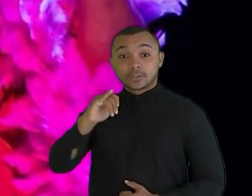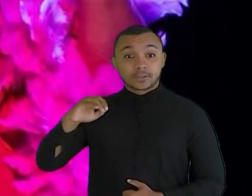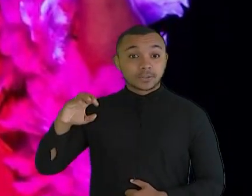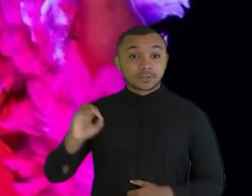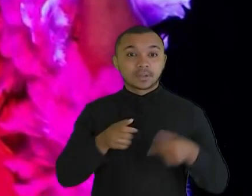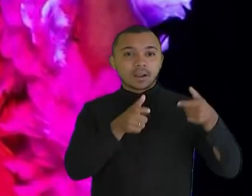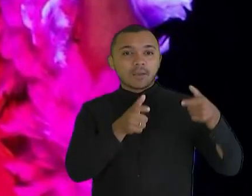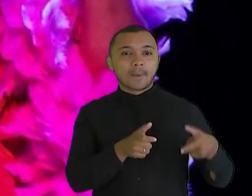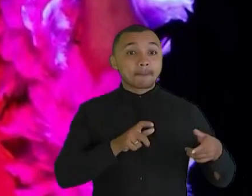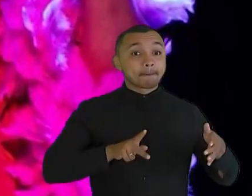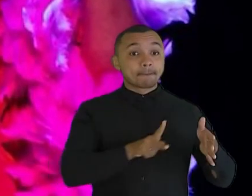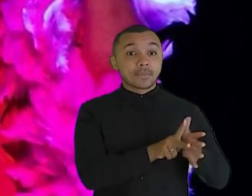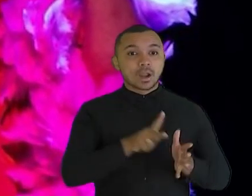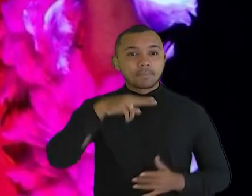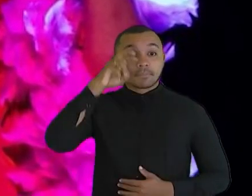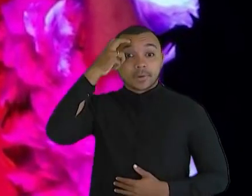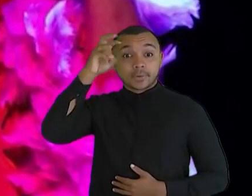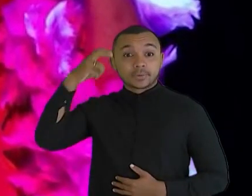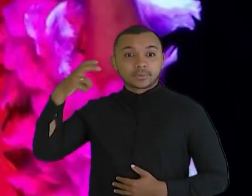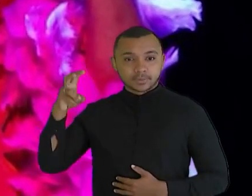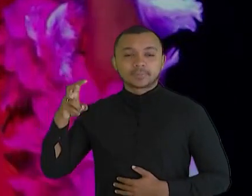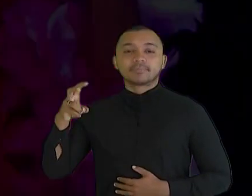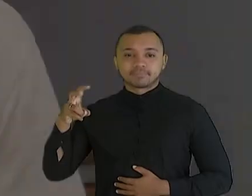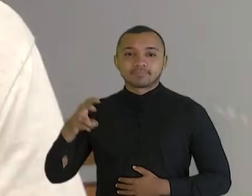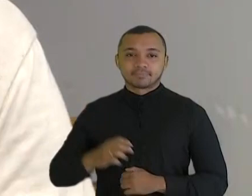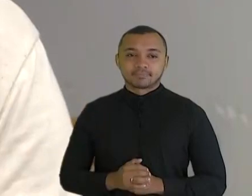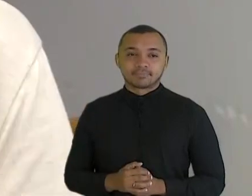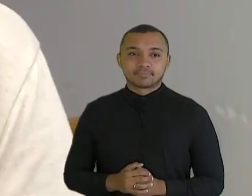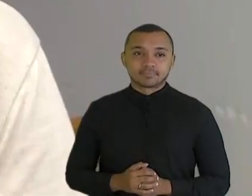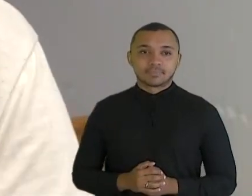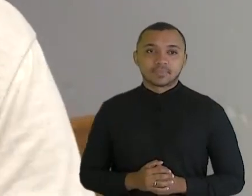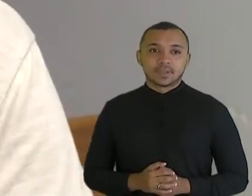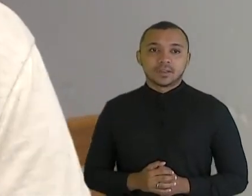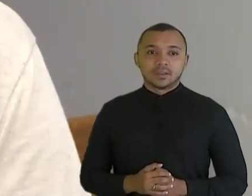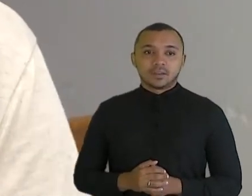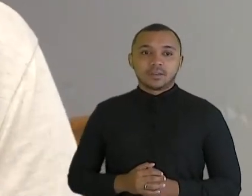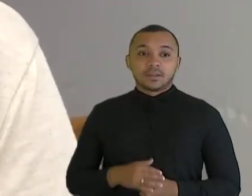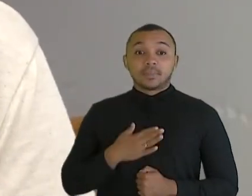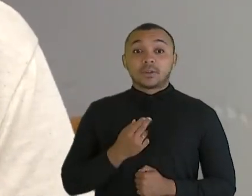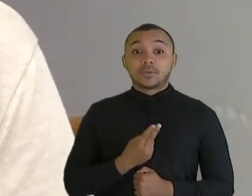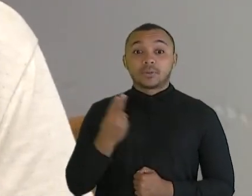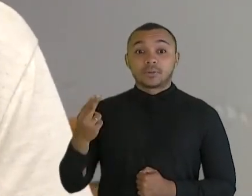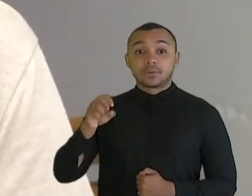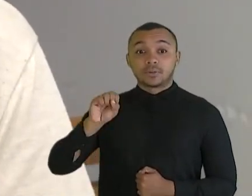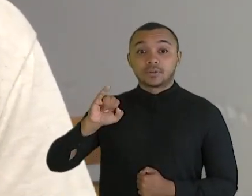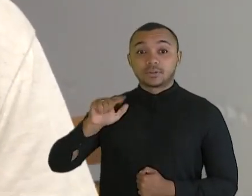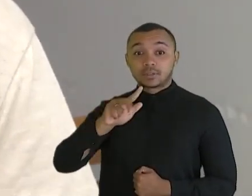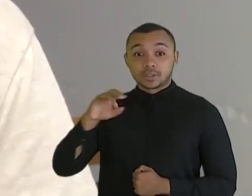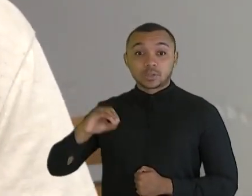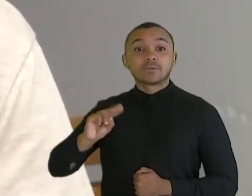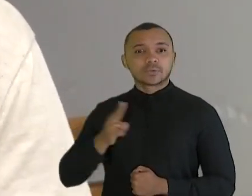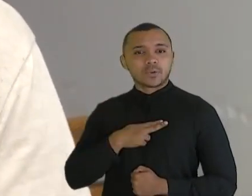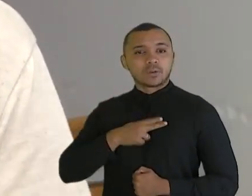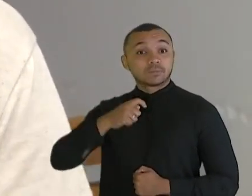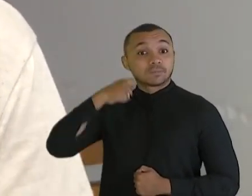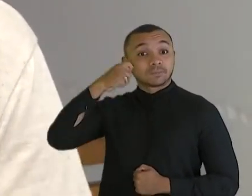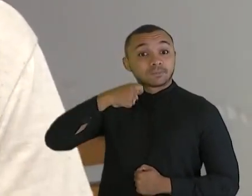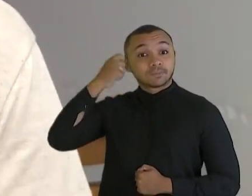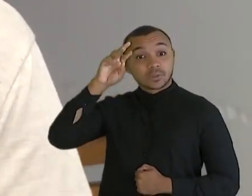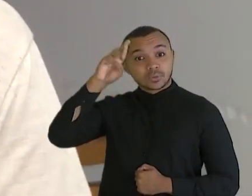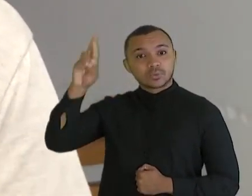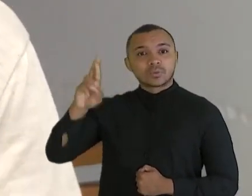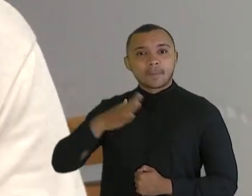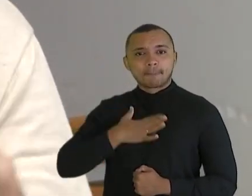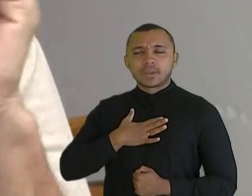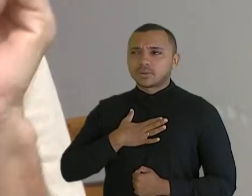espaço cultural que celebra o humor cearense. Sou Silvio Vieira, ator, diretor, tenho